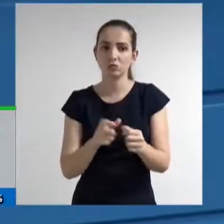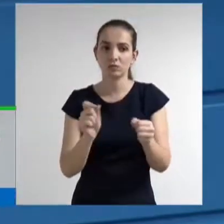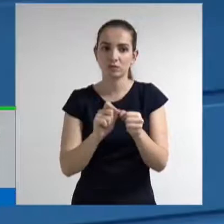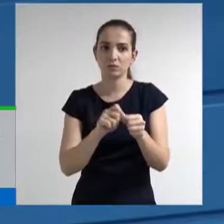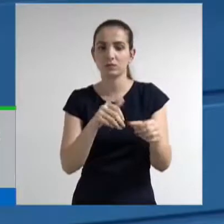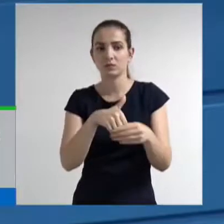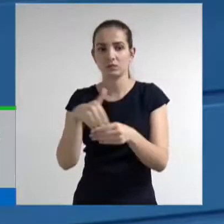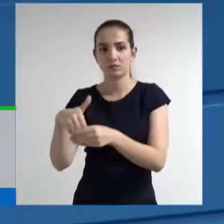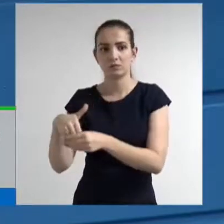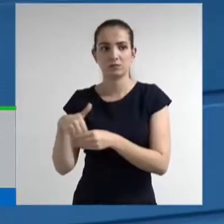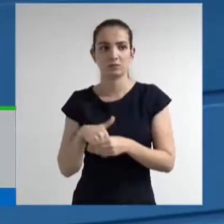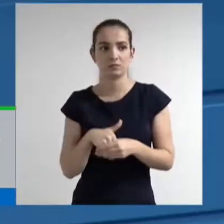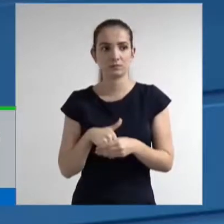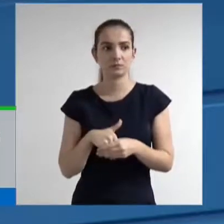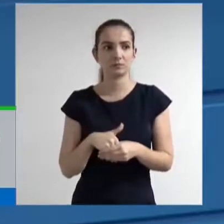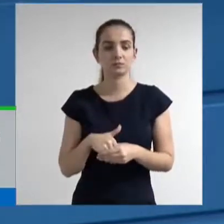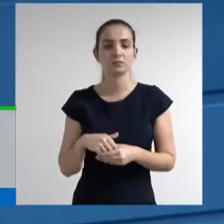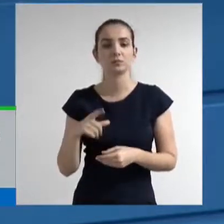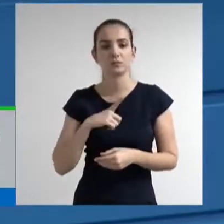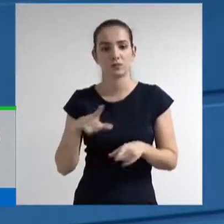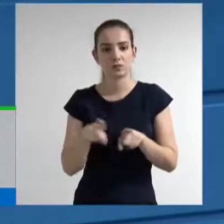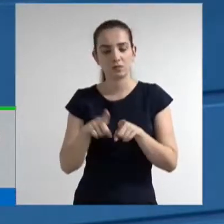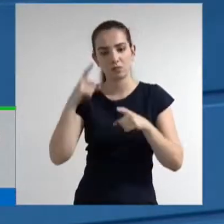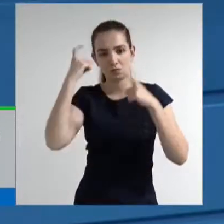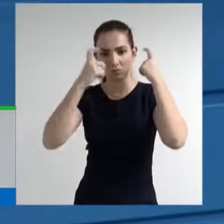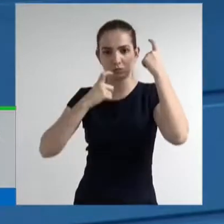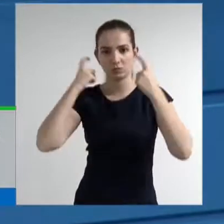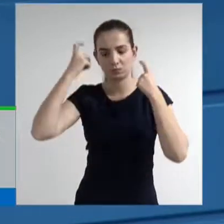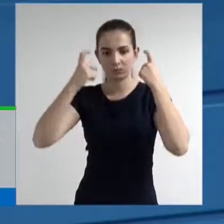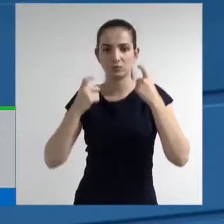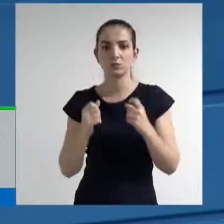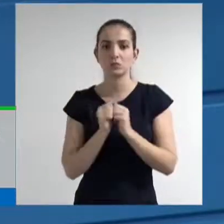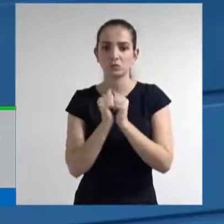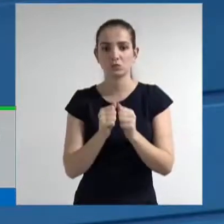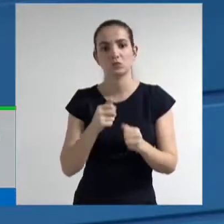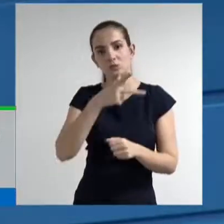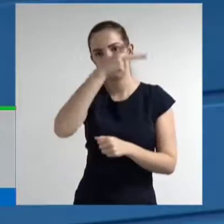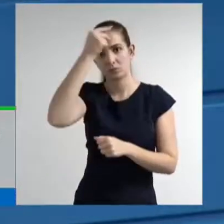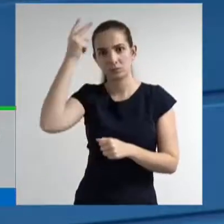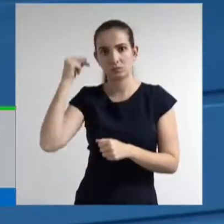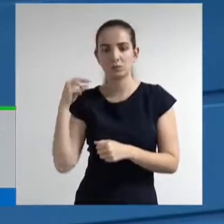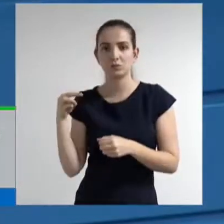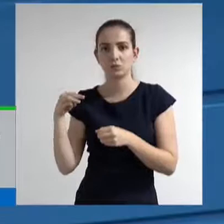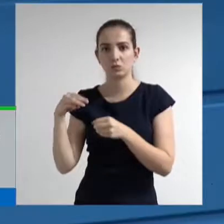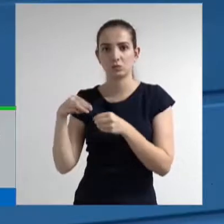fazendo essa votação. Também tem a preocupação com as prefeituras do